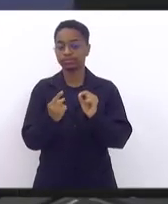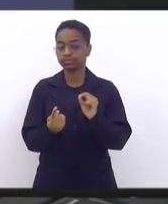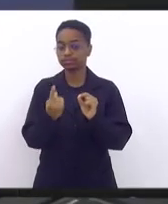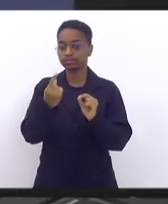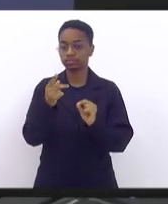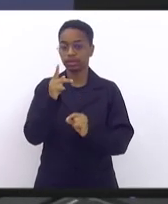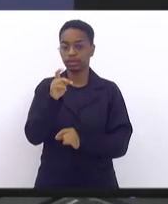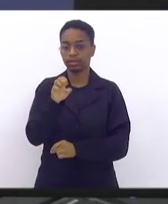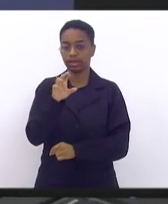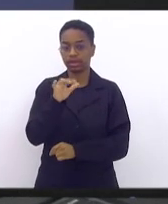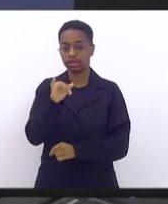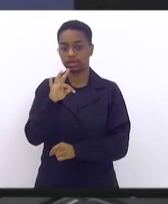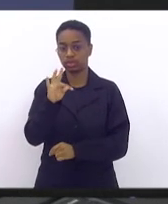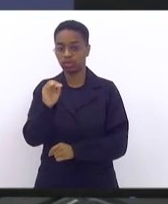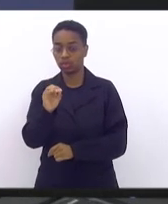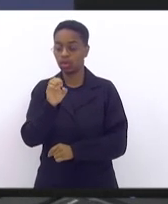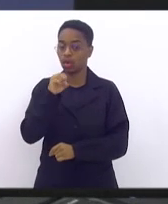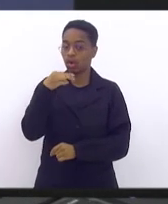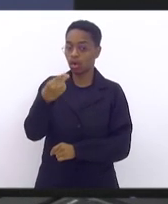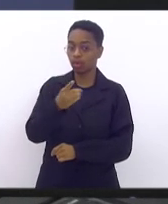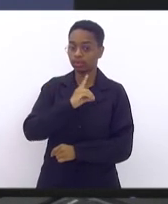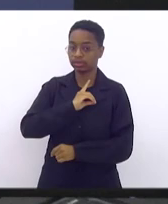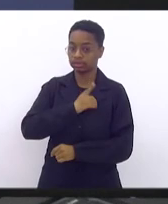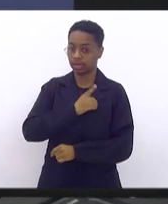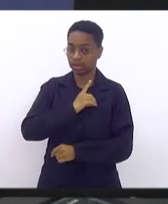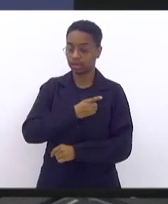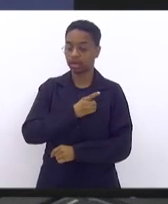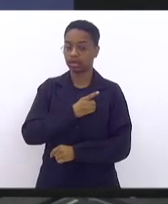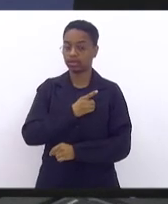ou um delegado, sendo